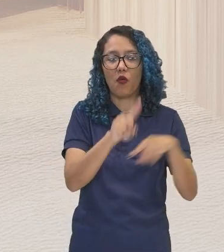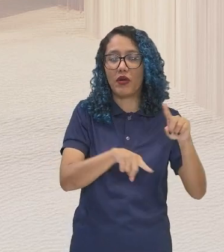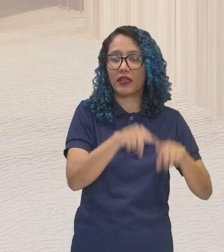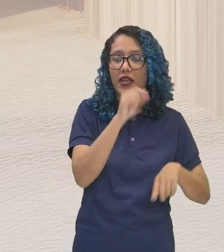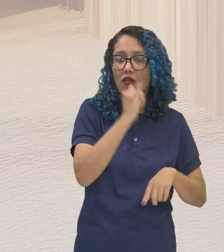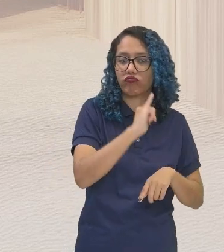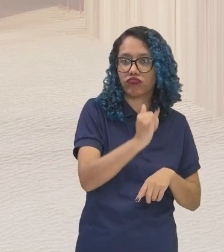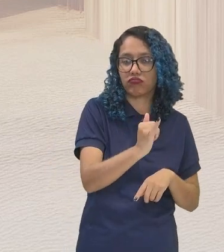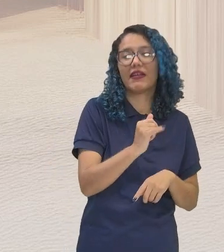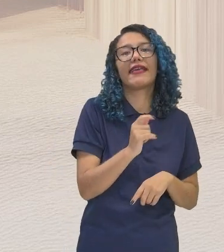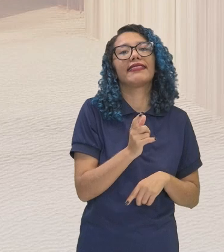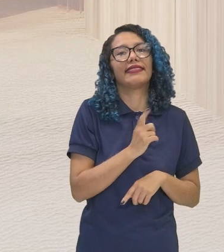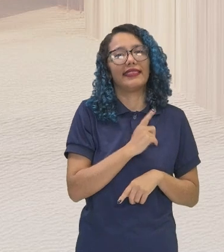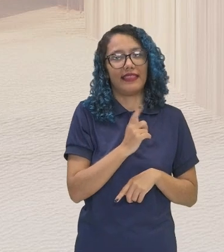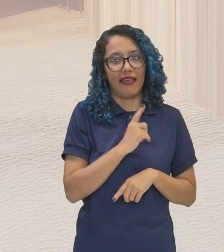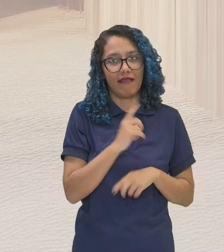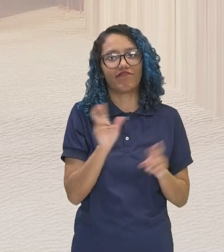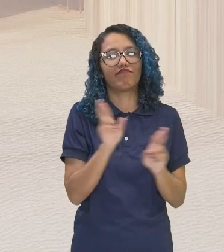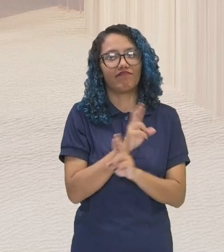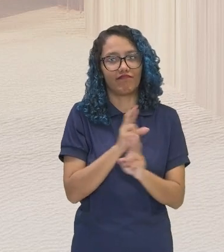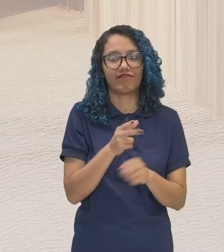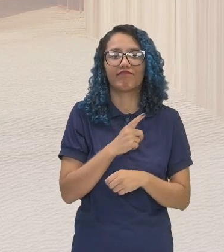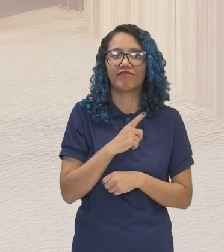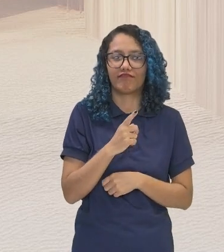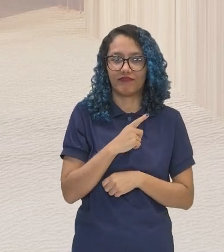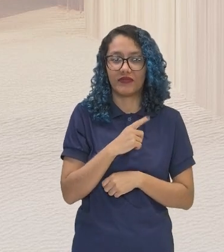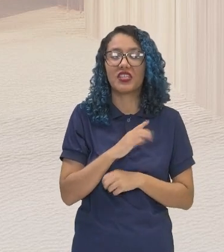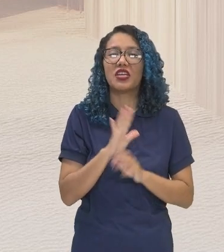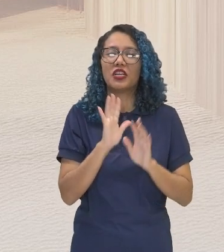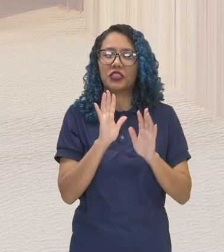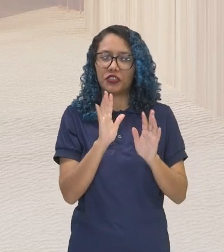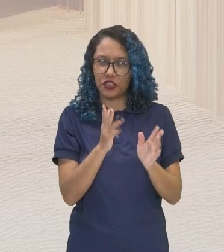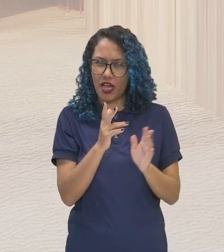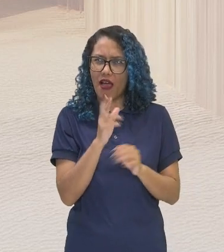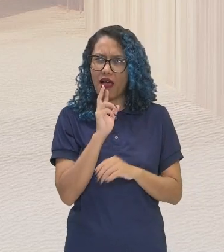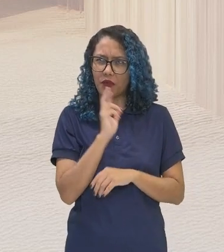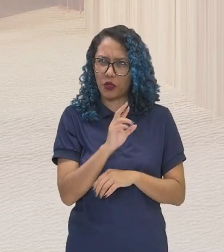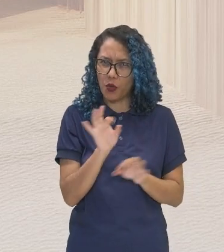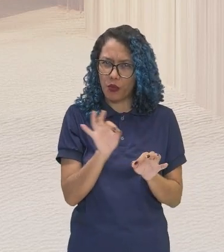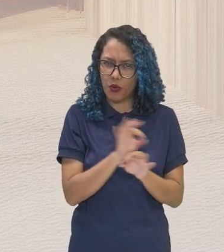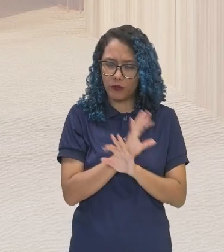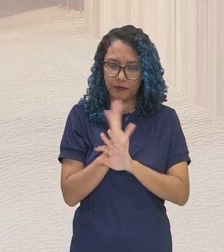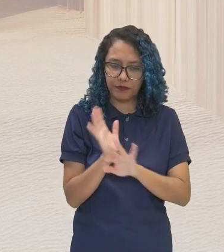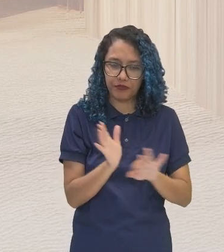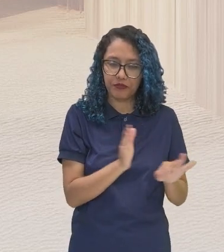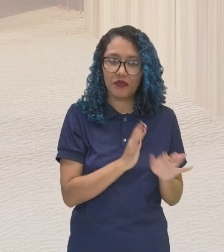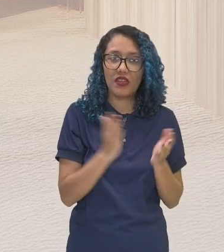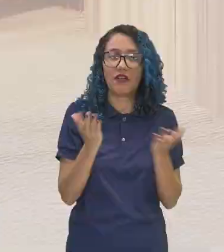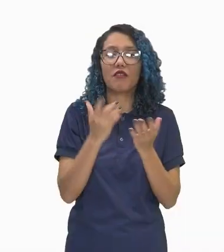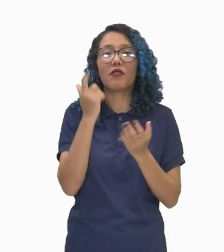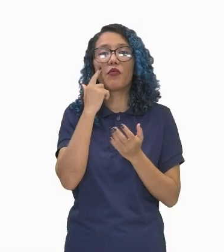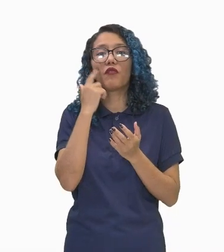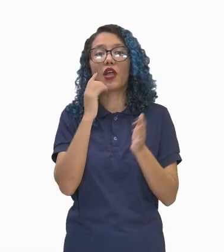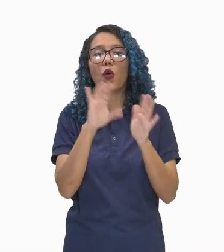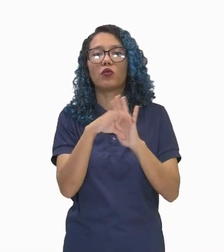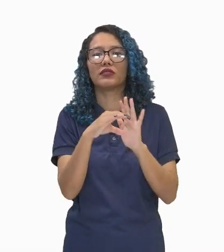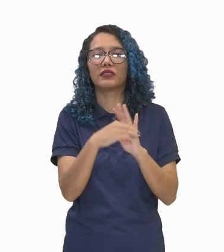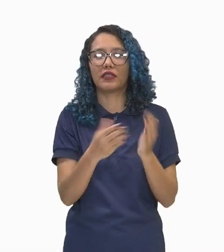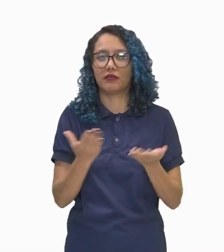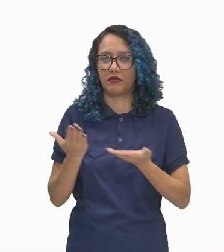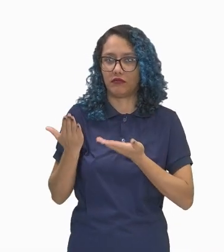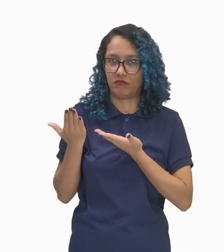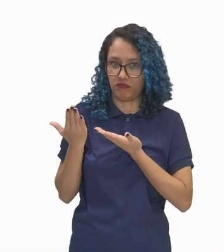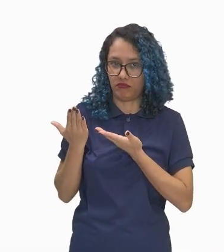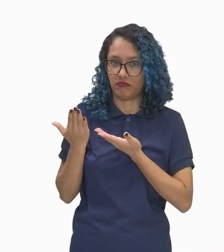vamos entender o que é um receptor. Vamos lá. Olha aí o que é um receptor. Eu trouxe um esquema